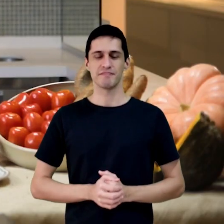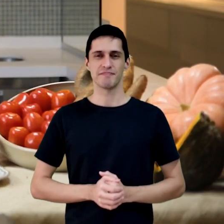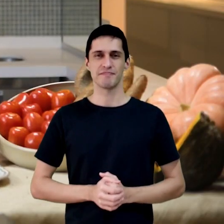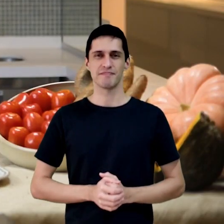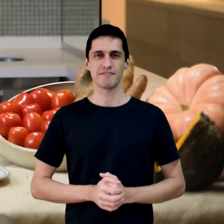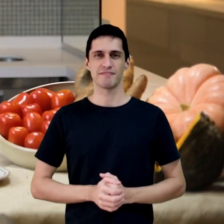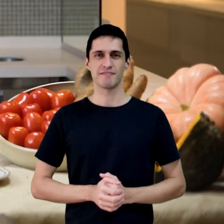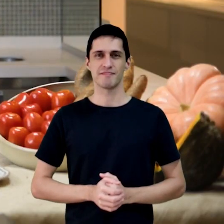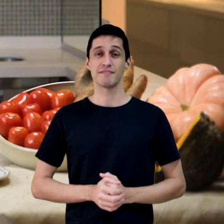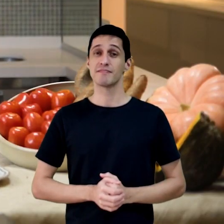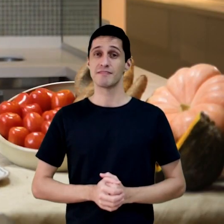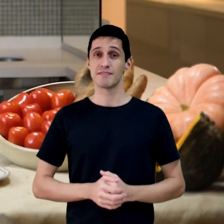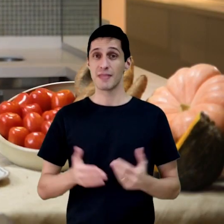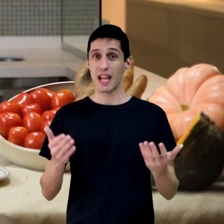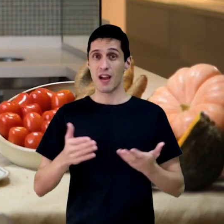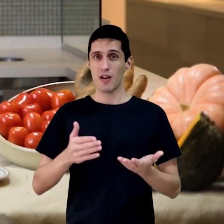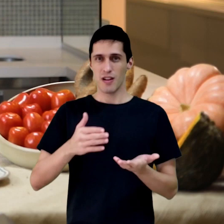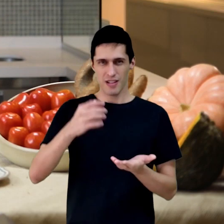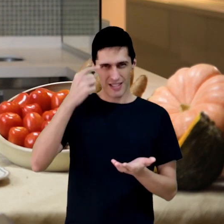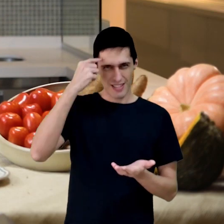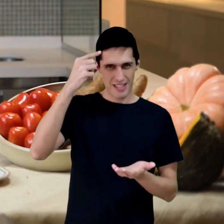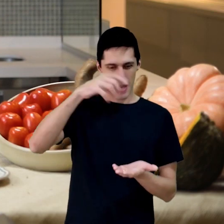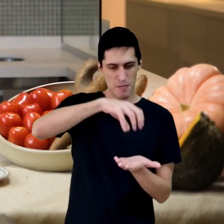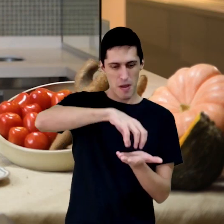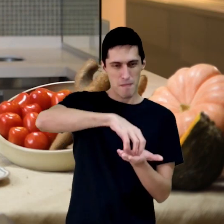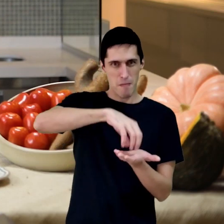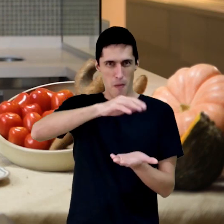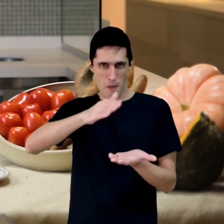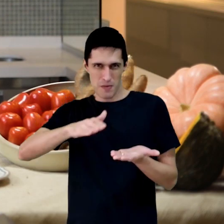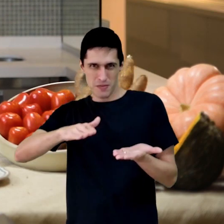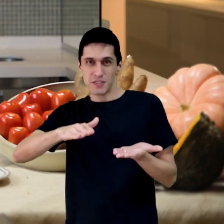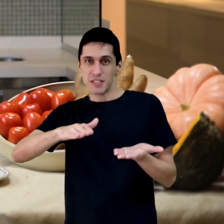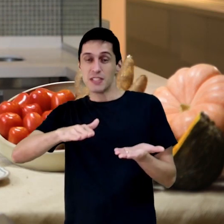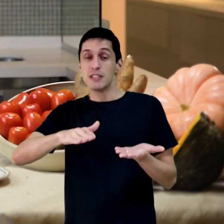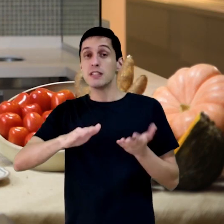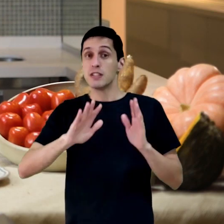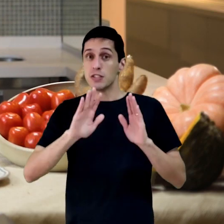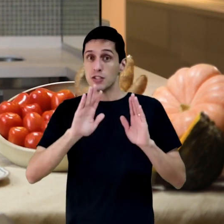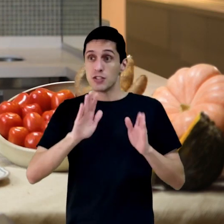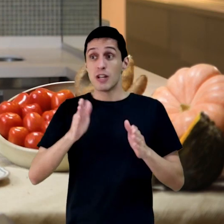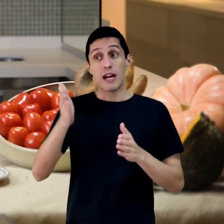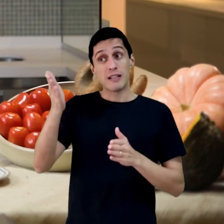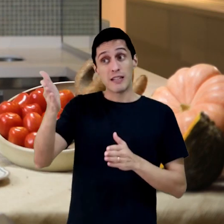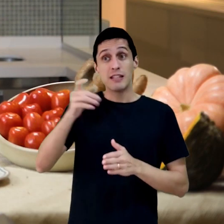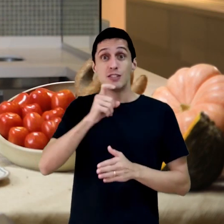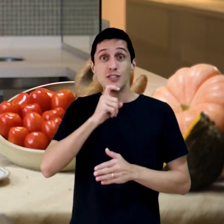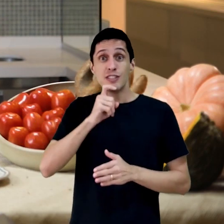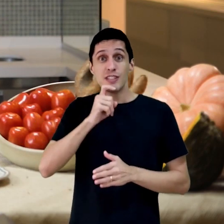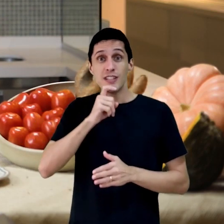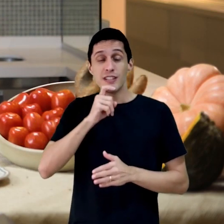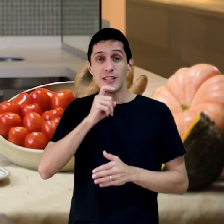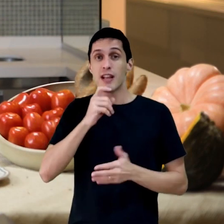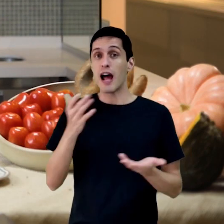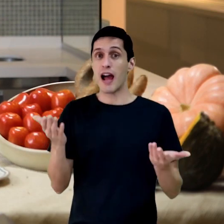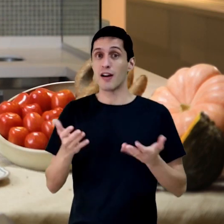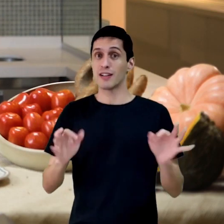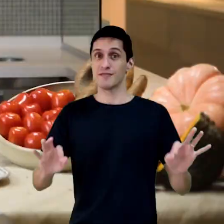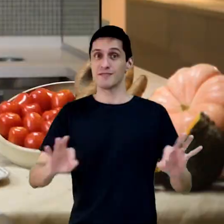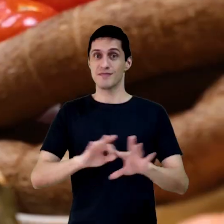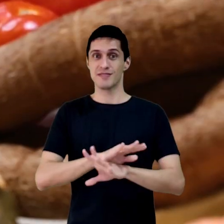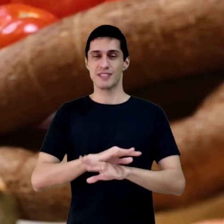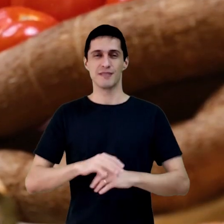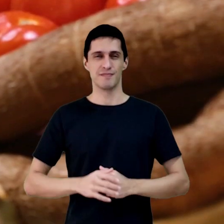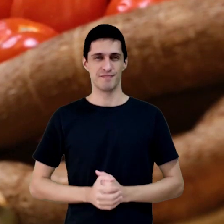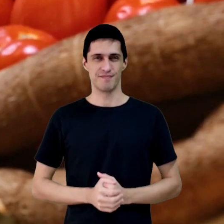Bom, vou pegar o nosso pudim, que já foi desenformado, está na geladeira, para a gente finalizar nossas